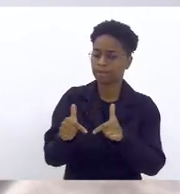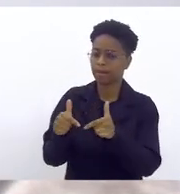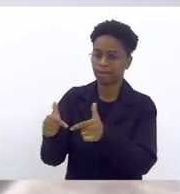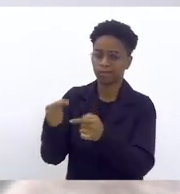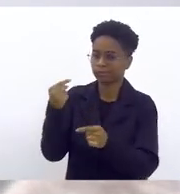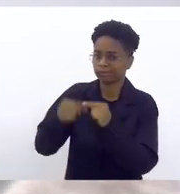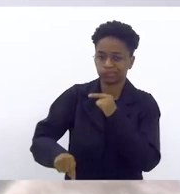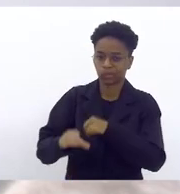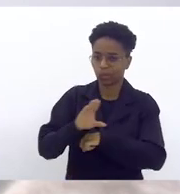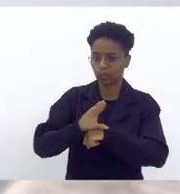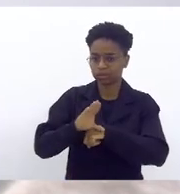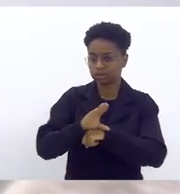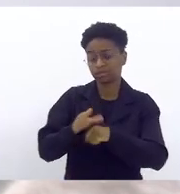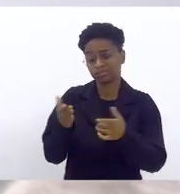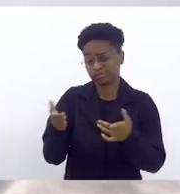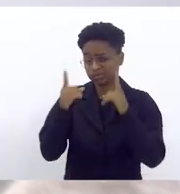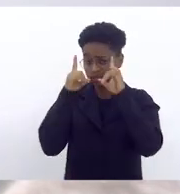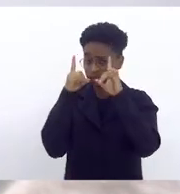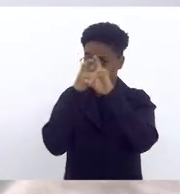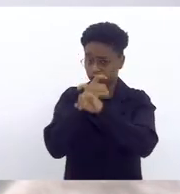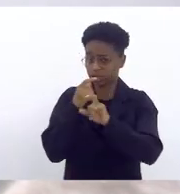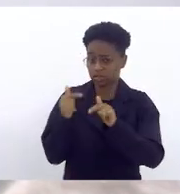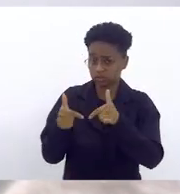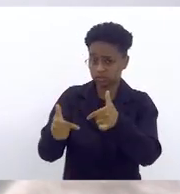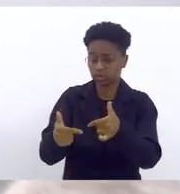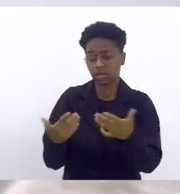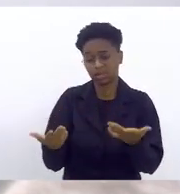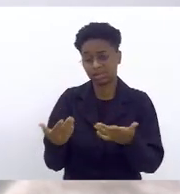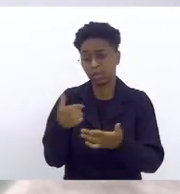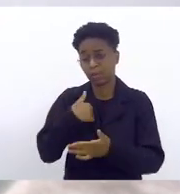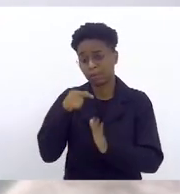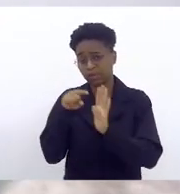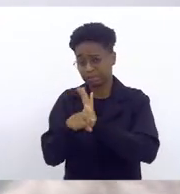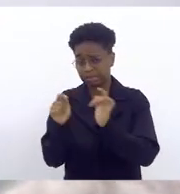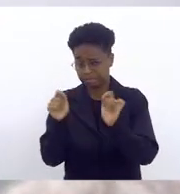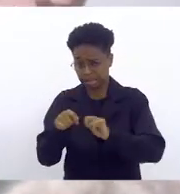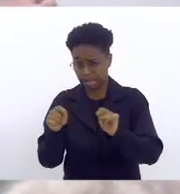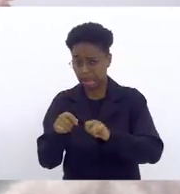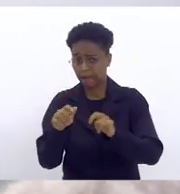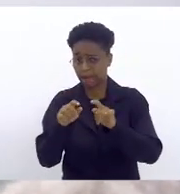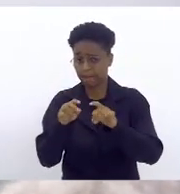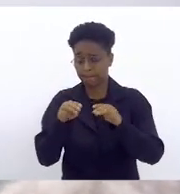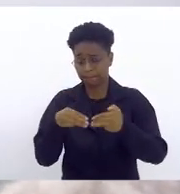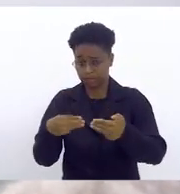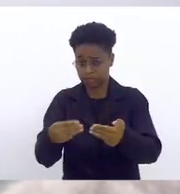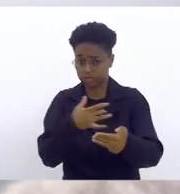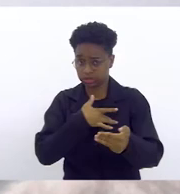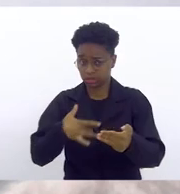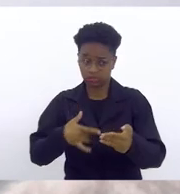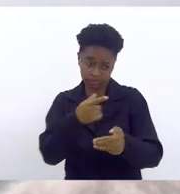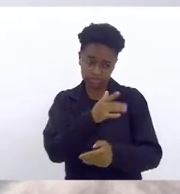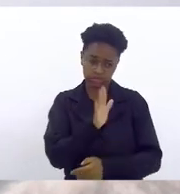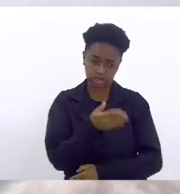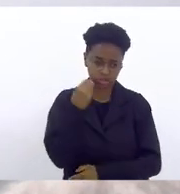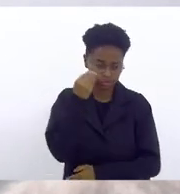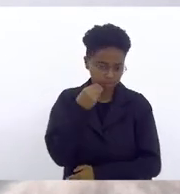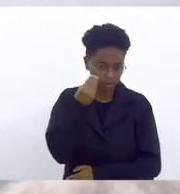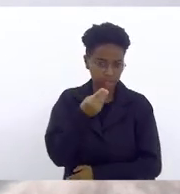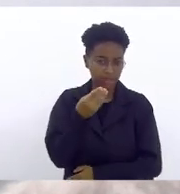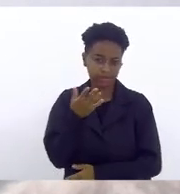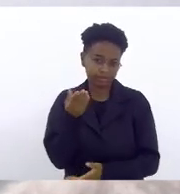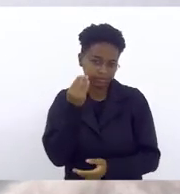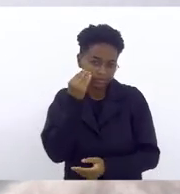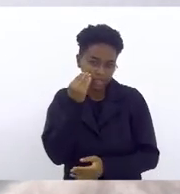inconstitucionais e que dificultam bastante isso então se seria possível o Ministério da Saúde pela sua experiência é criar algum tipo de